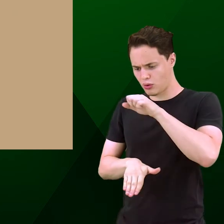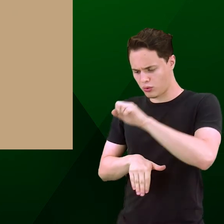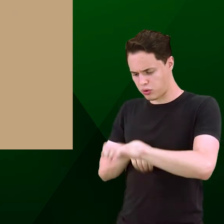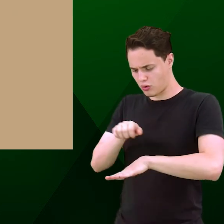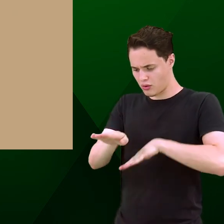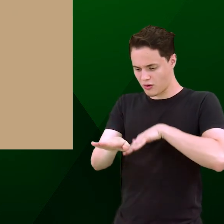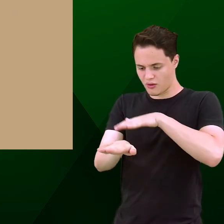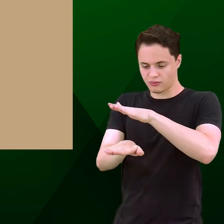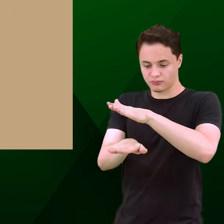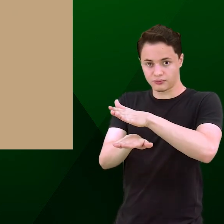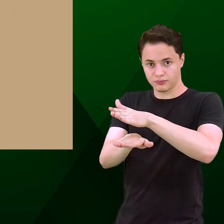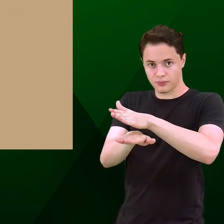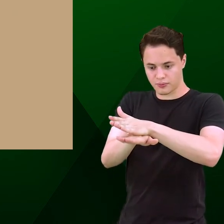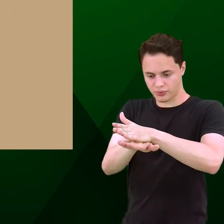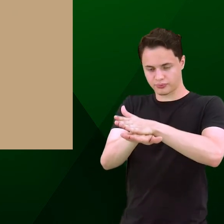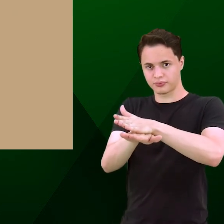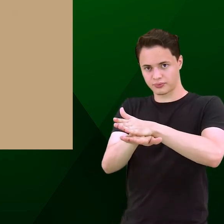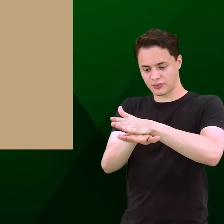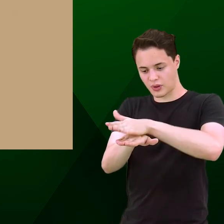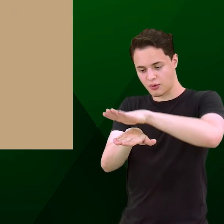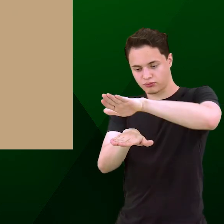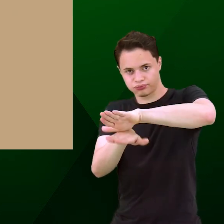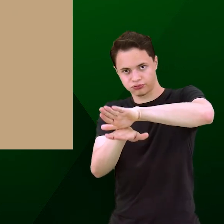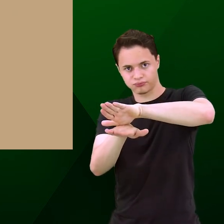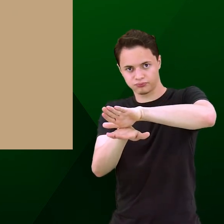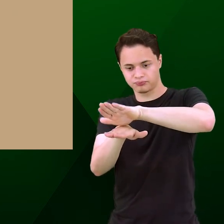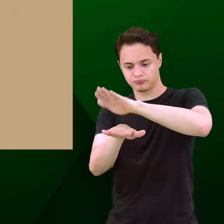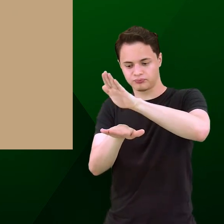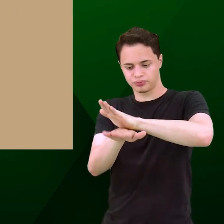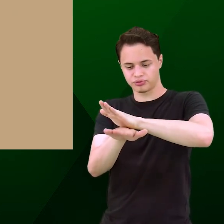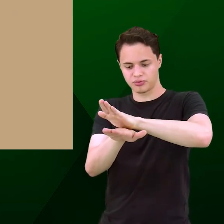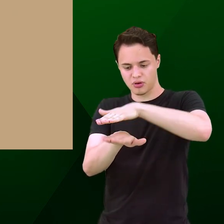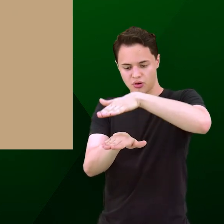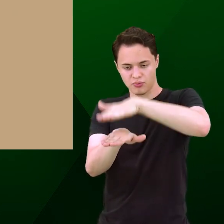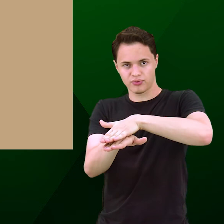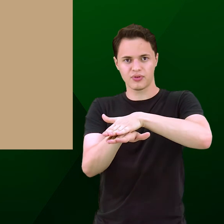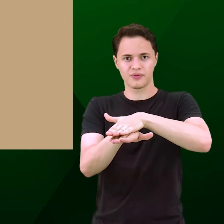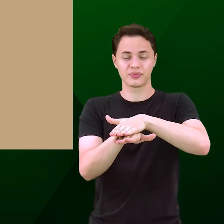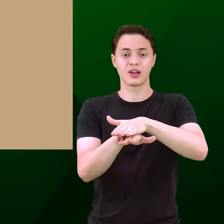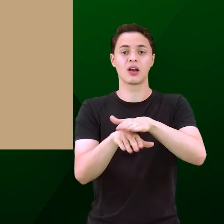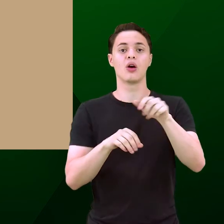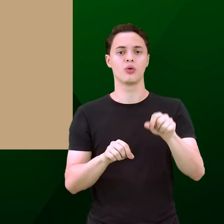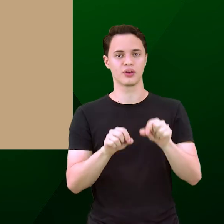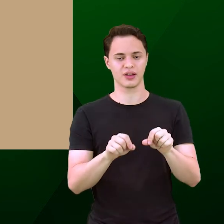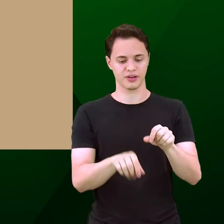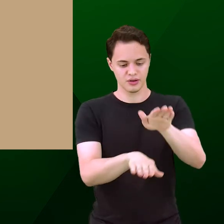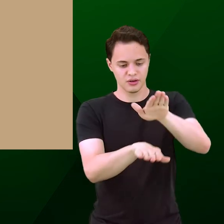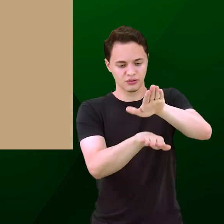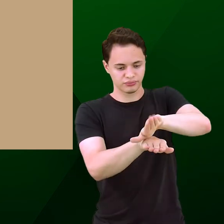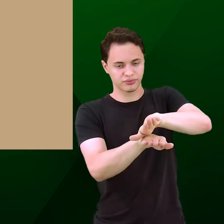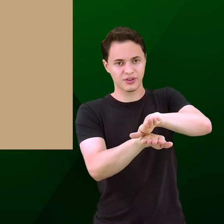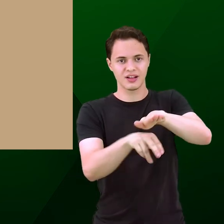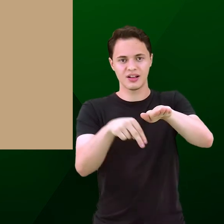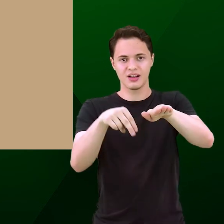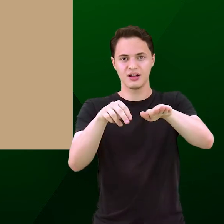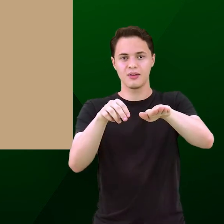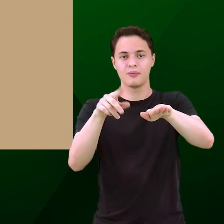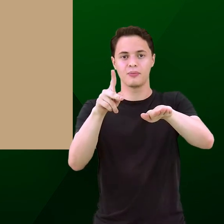esses treinamentos muito voltados para o âmbito motivacional, não, amanhã eu vou fazer 30, amanhã eu vou pegar mais peso, vou correr mais rápido,